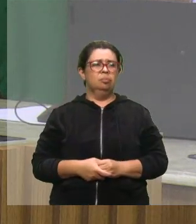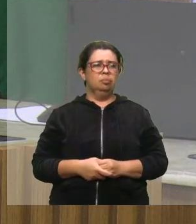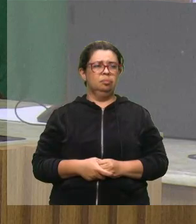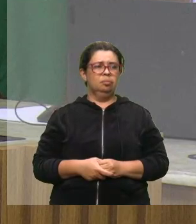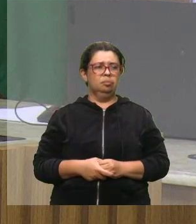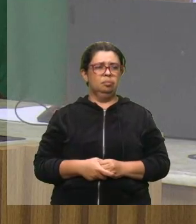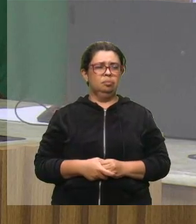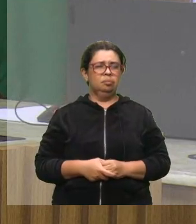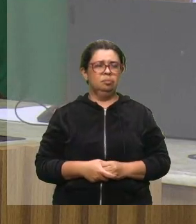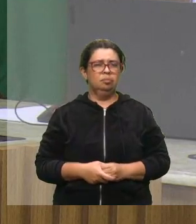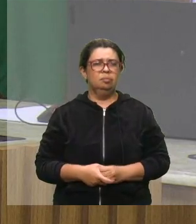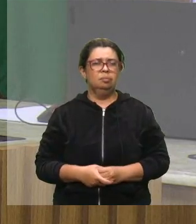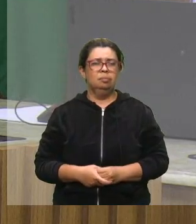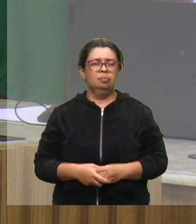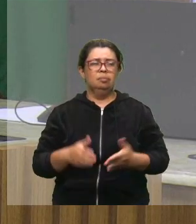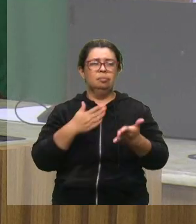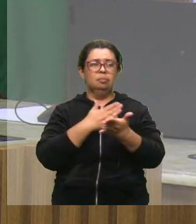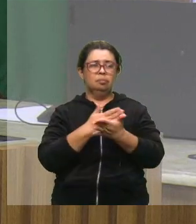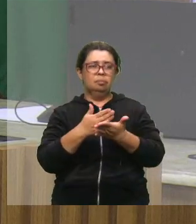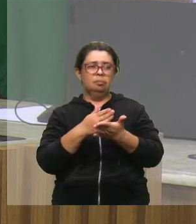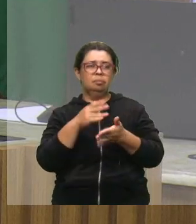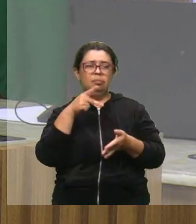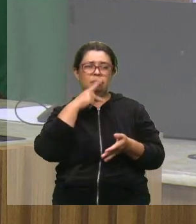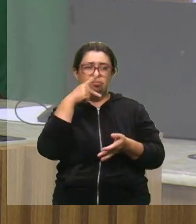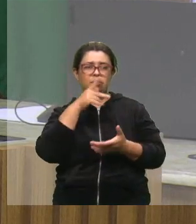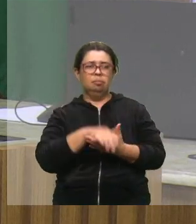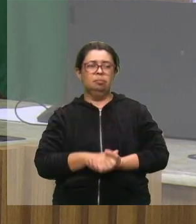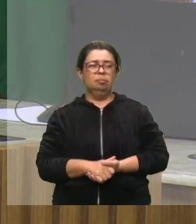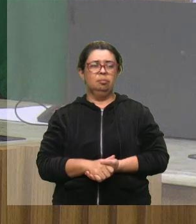nas últimas semanas. Mas eu começo dizendo que